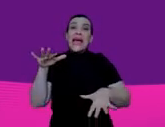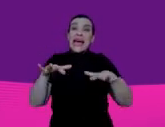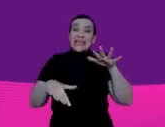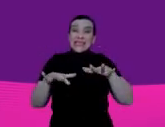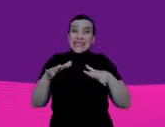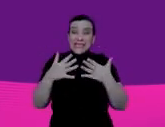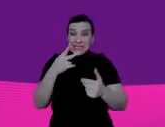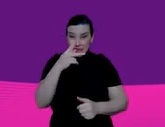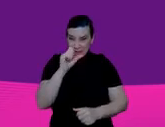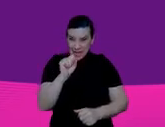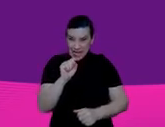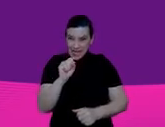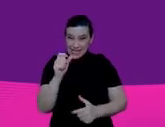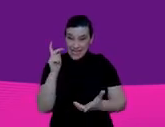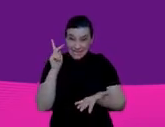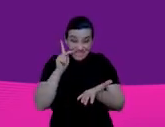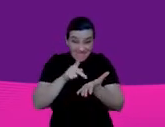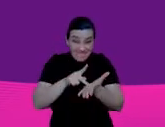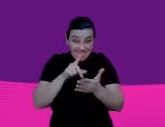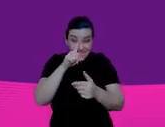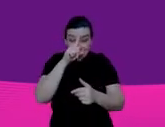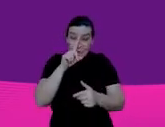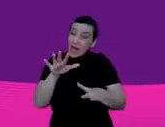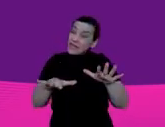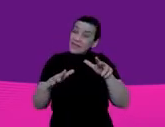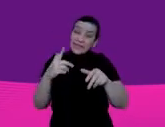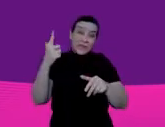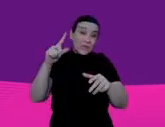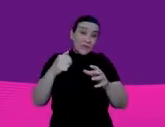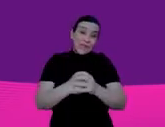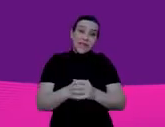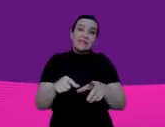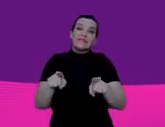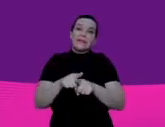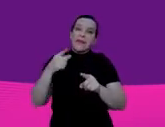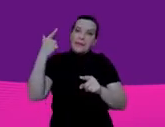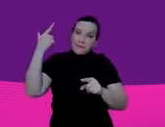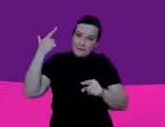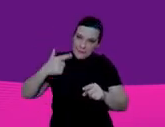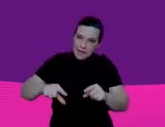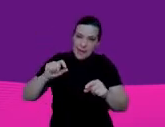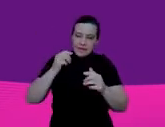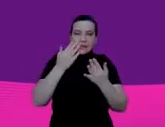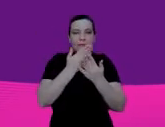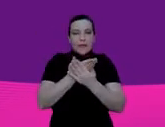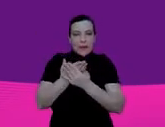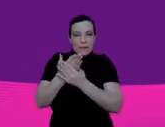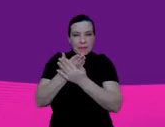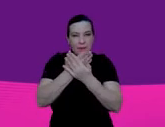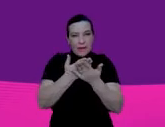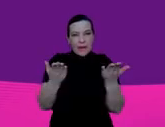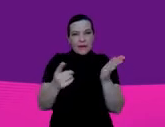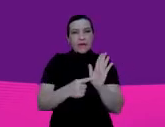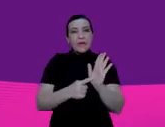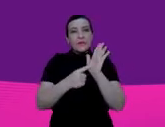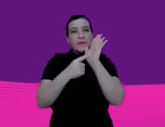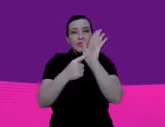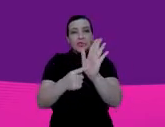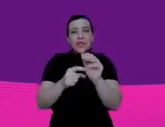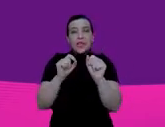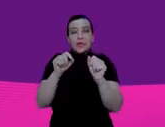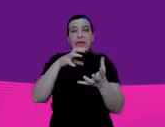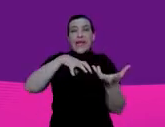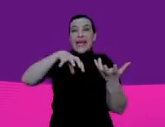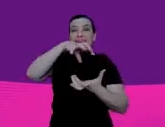alarme. Além disso, Leon trabalhou muito bem algo que eu vou passar muito rapidamente, que é a crise do opioide, que também está lá no